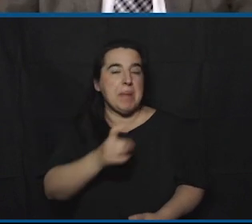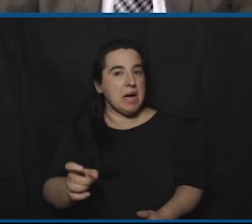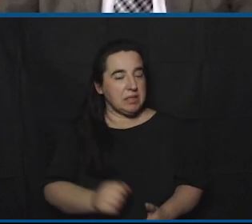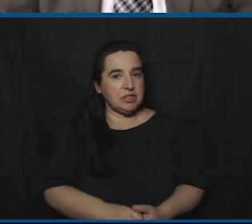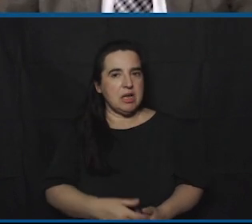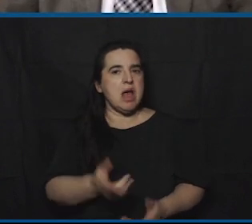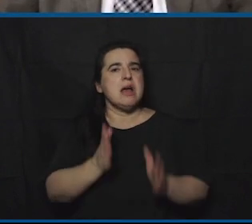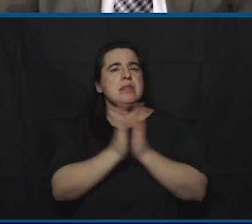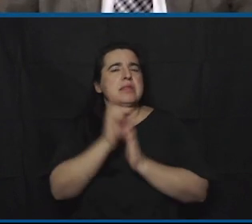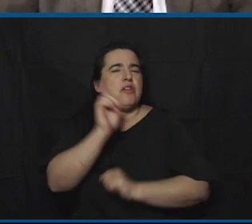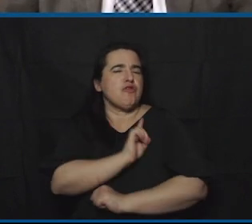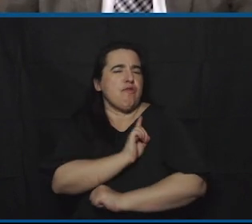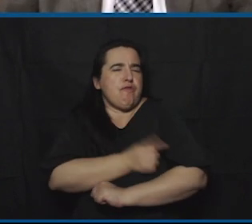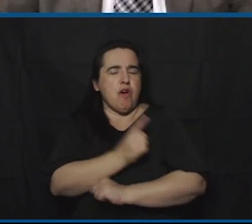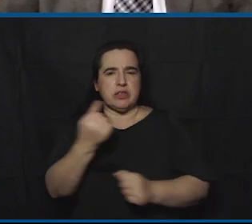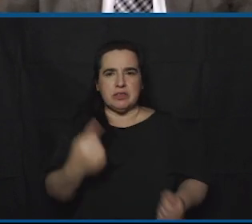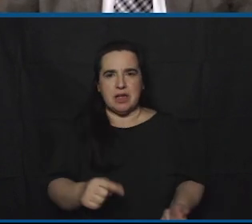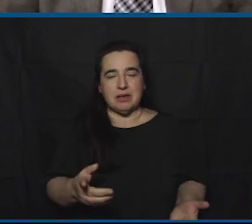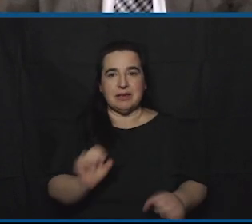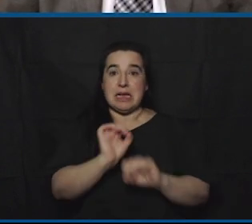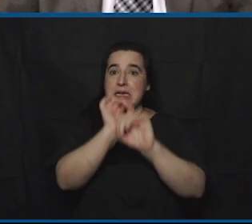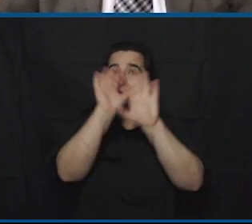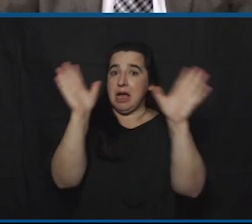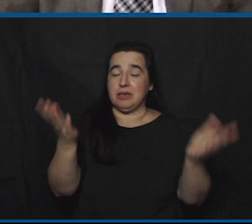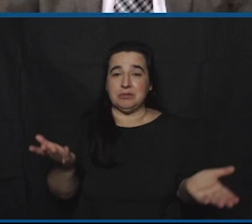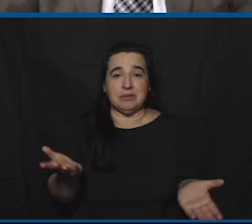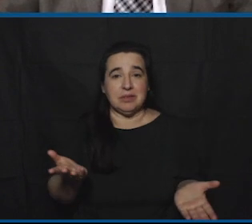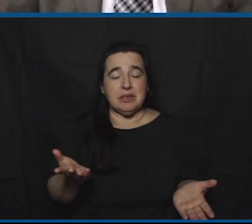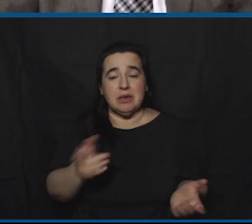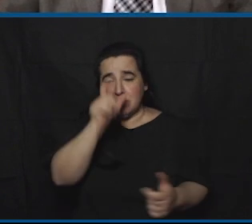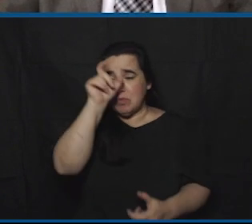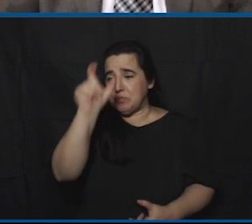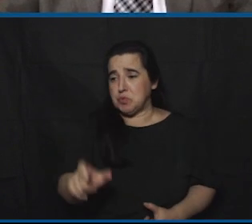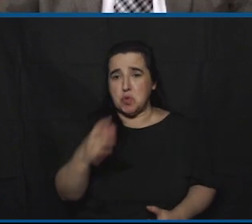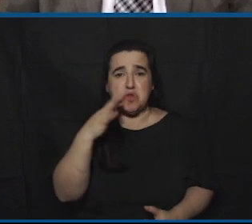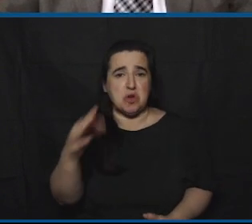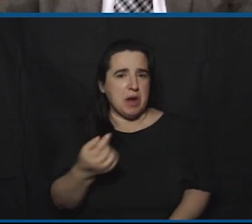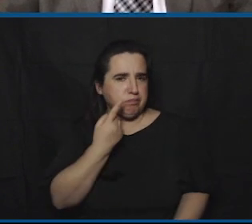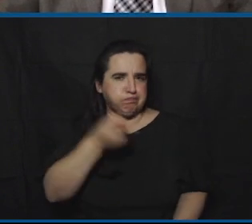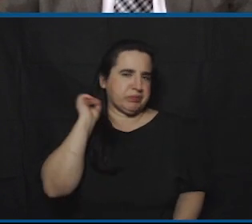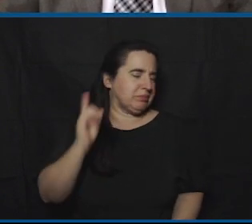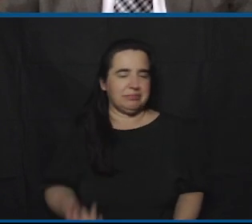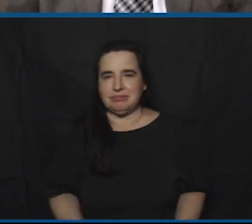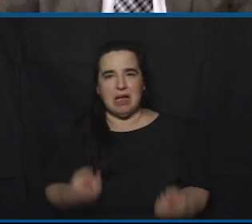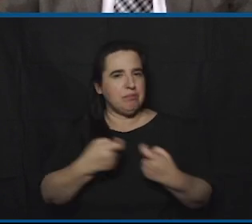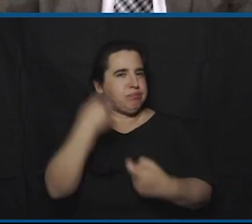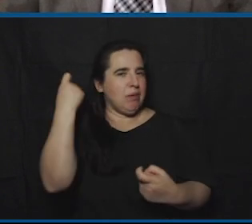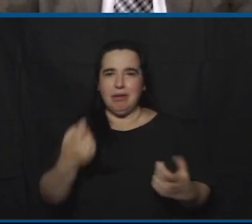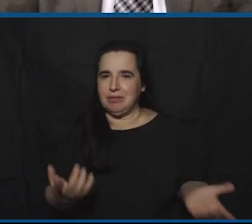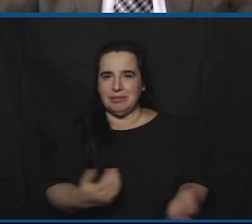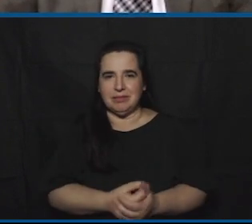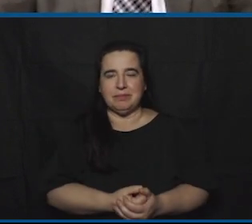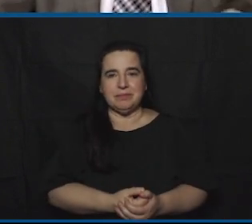Deus forte, claramente não podia ser aplicado a um ser humano comum. Não é? Depois nós teremos